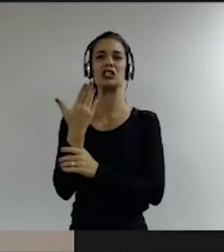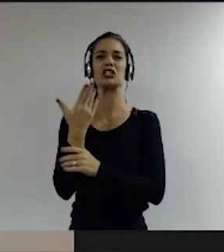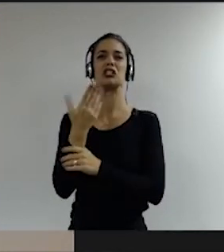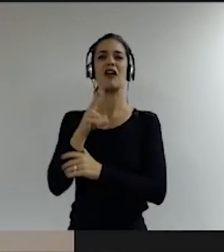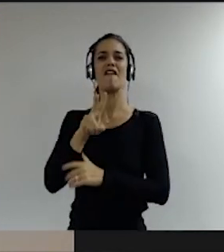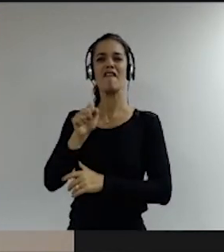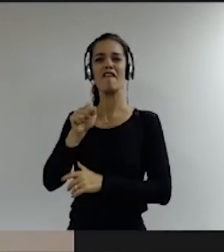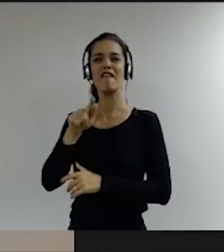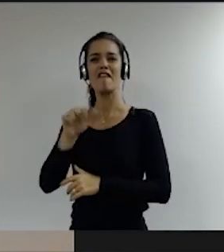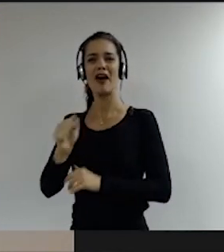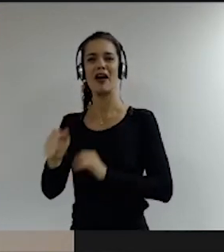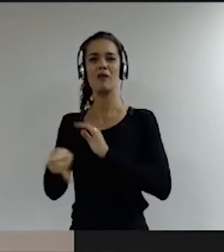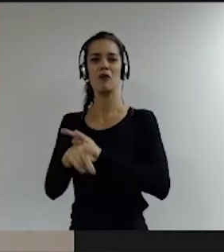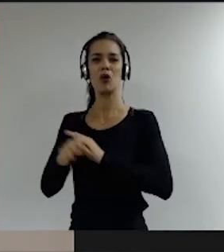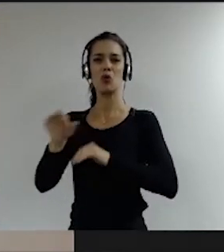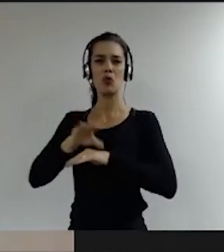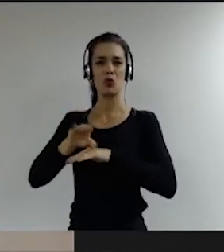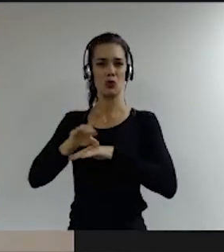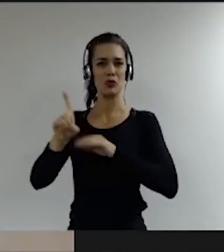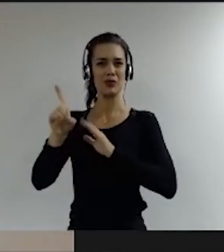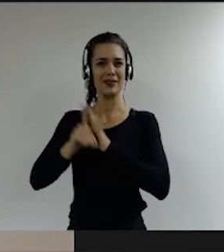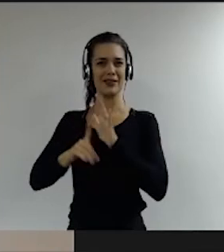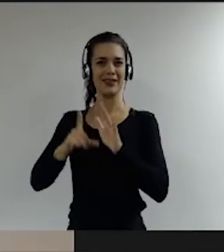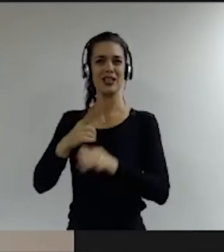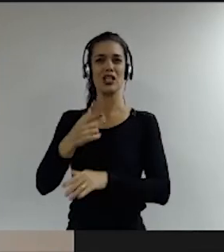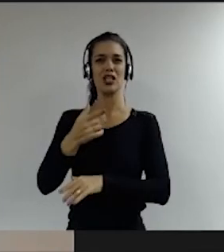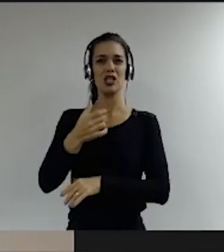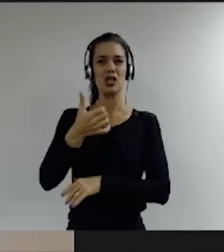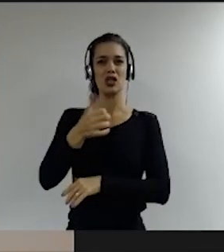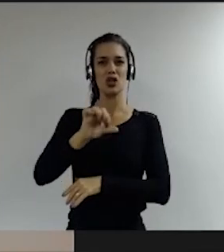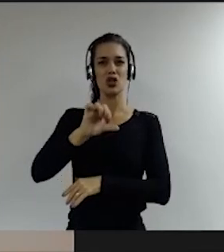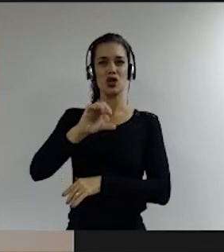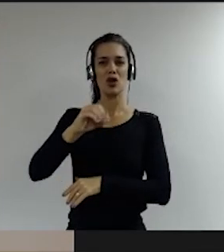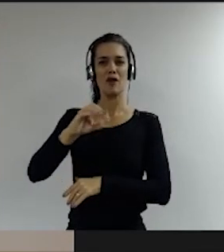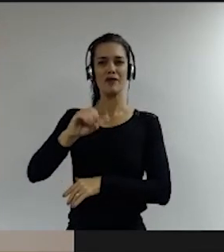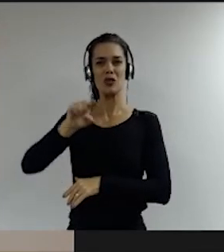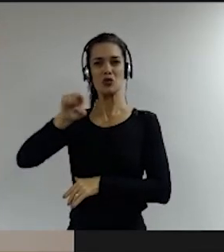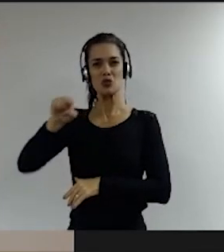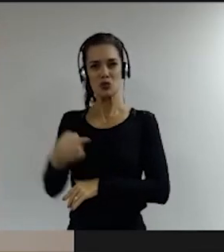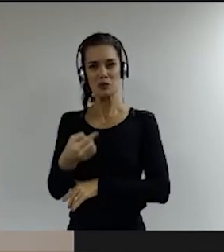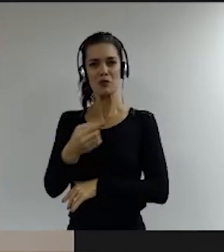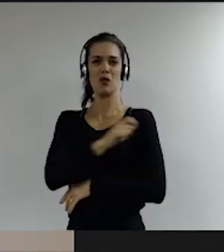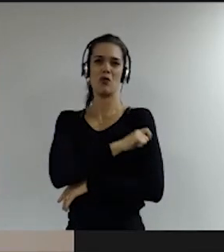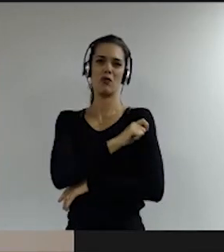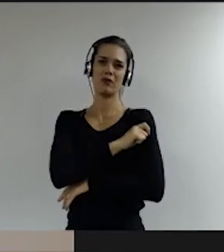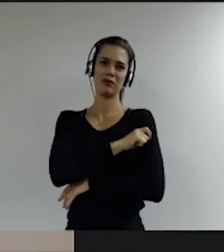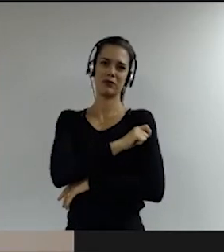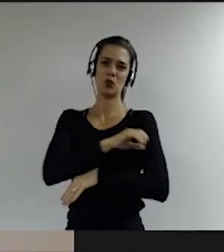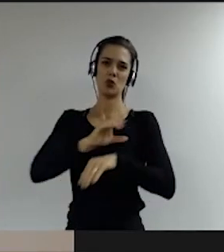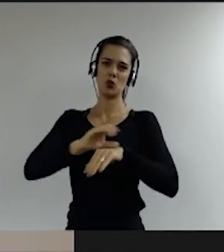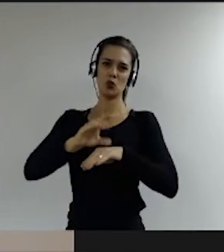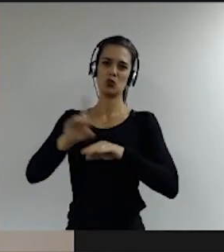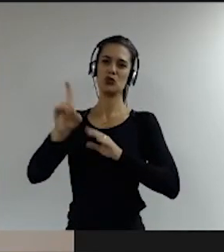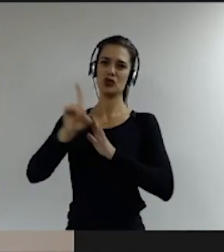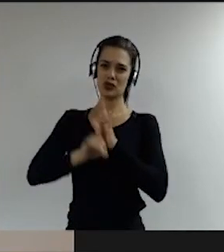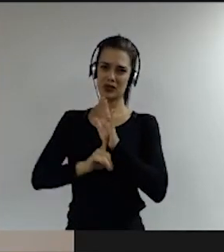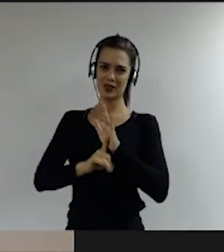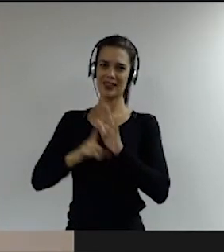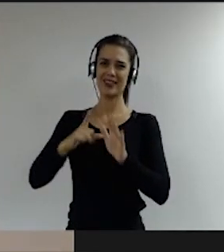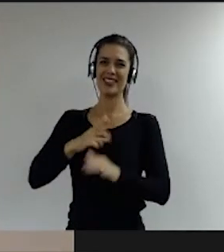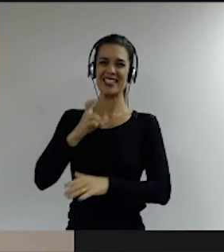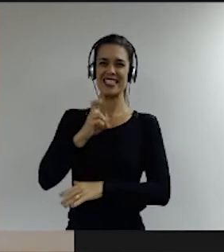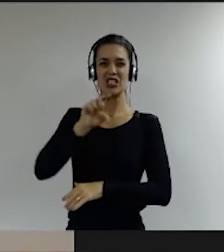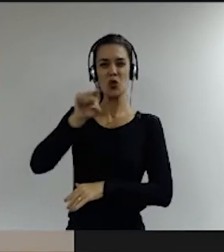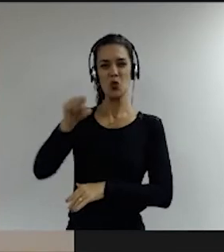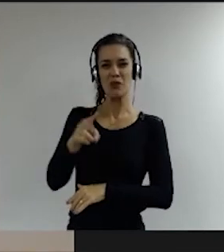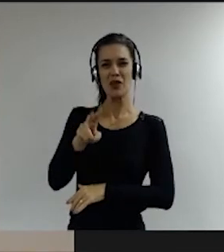de direito. Nós temos 900 mil estudantes de direito em sala de aula nesse exato momento. Nós temos 5